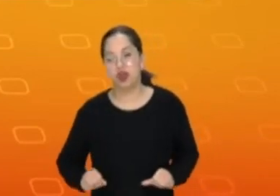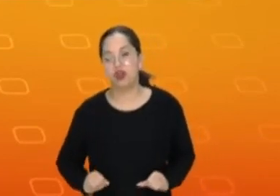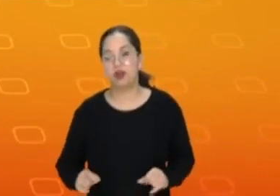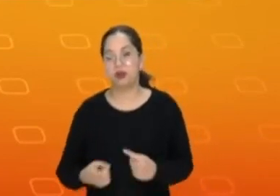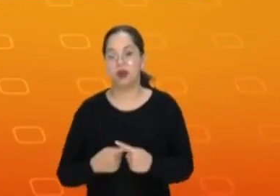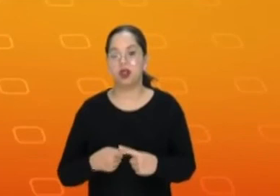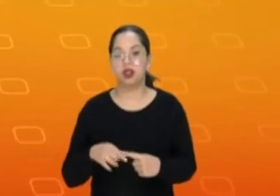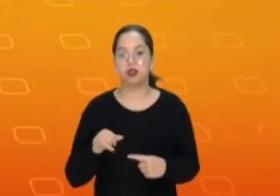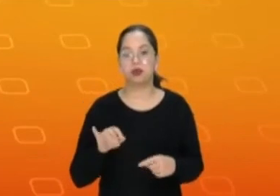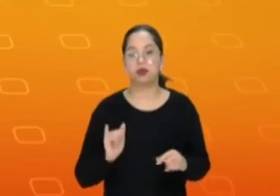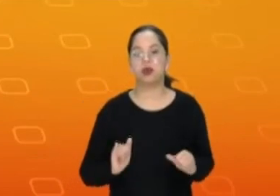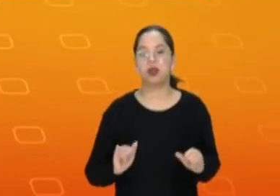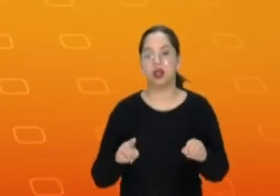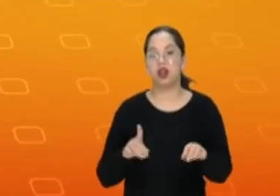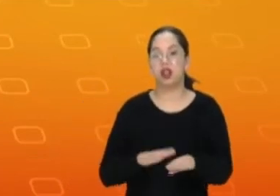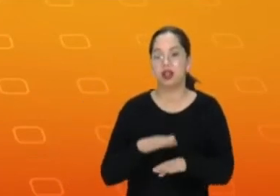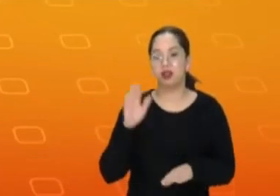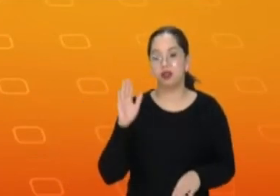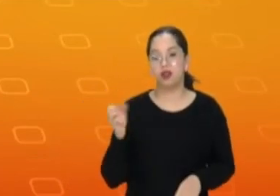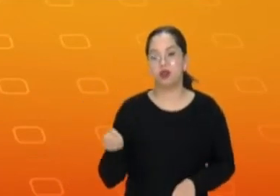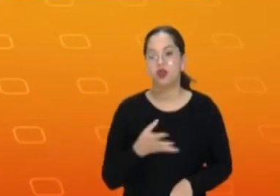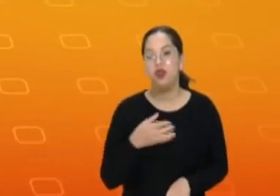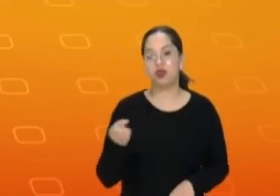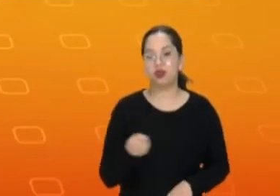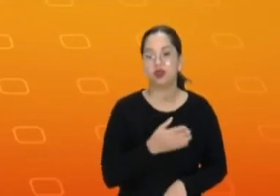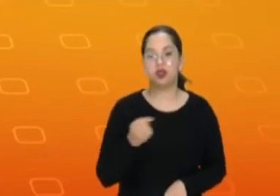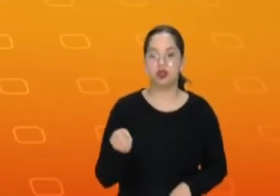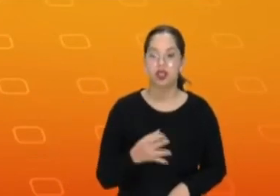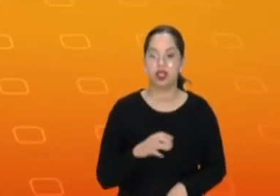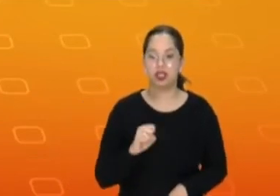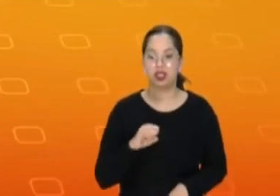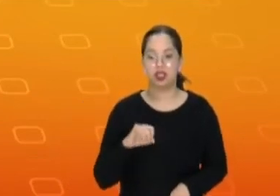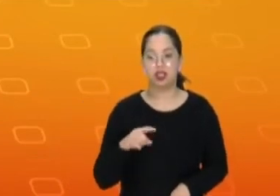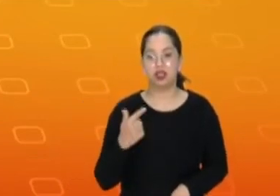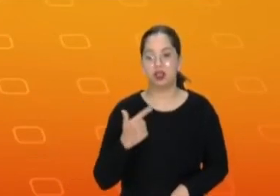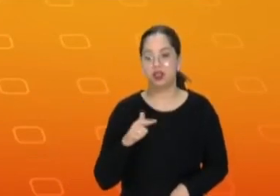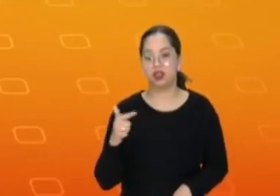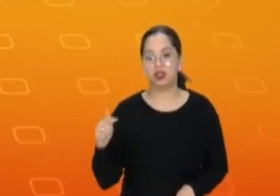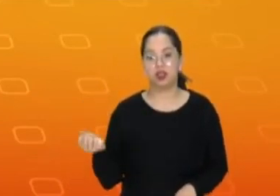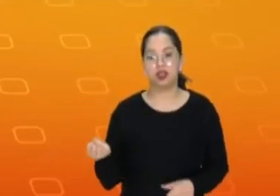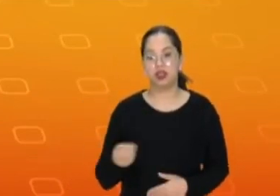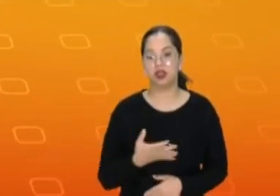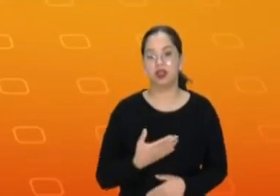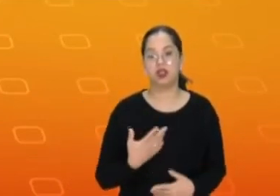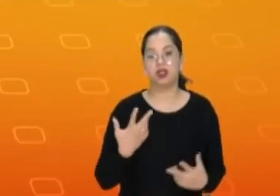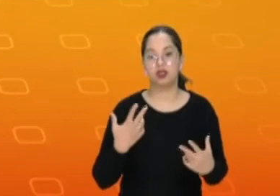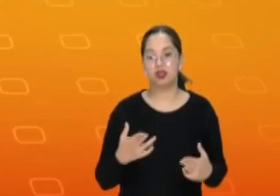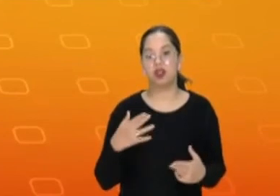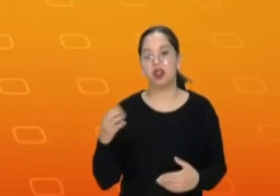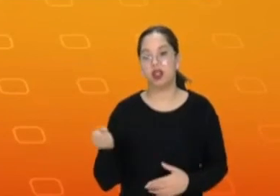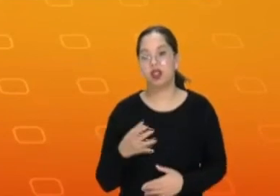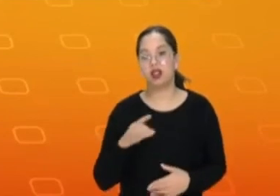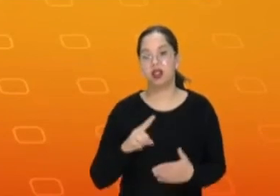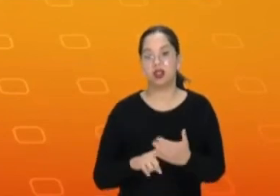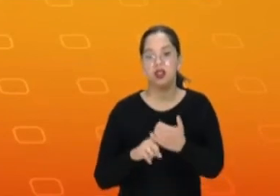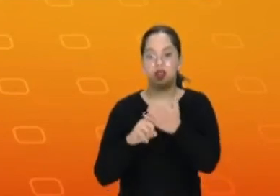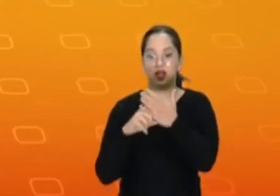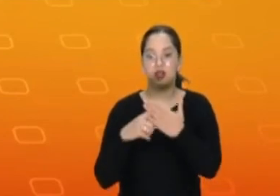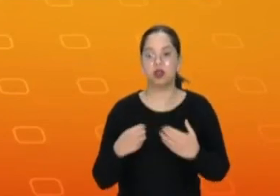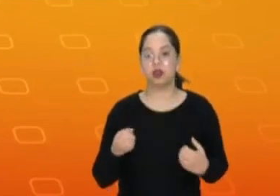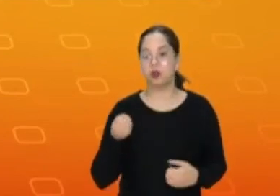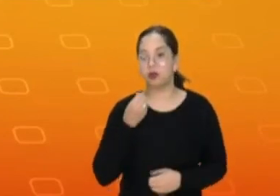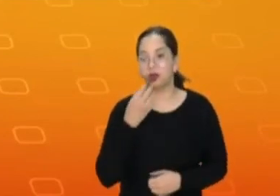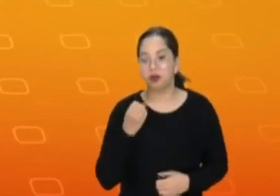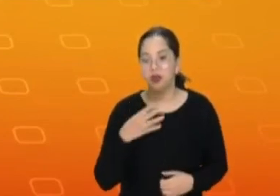mais de novos entrantes, e se eu não tiver nesses novos entrantes, com a nova tecnologia, uma cabeça nova e um